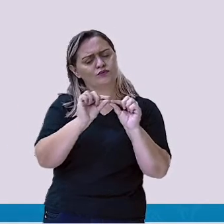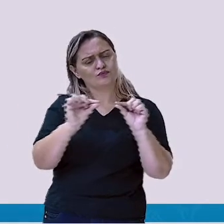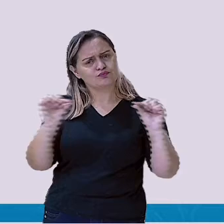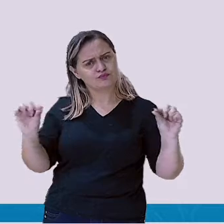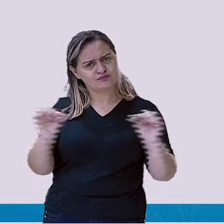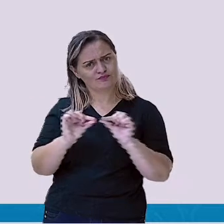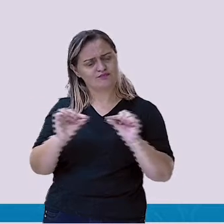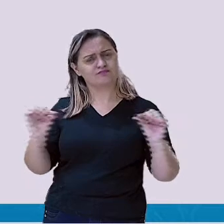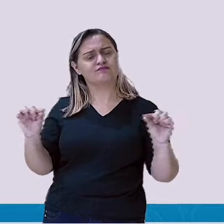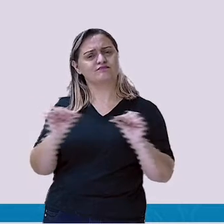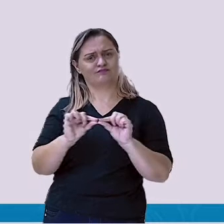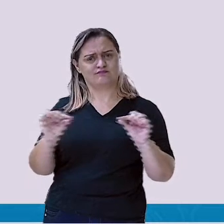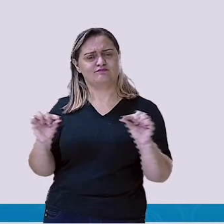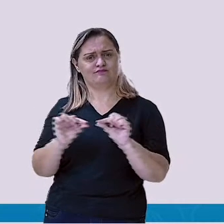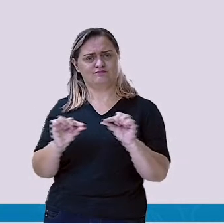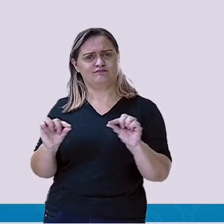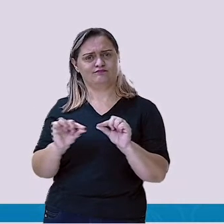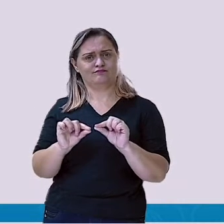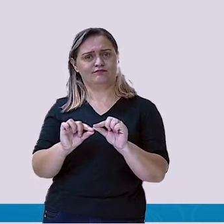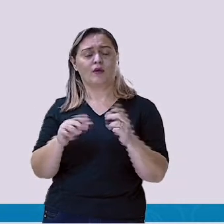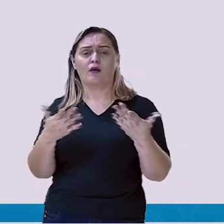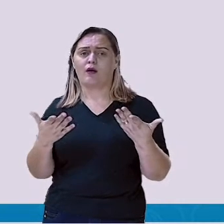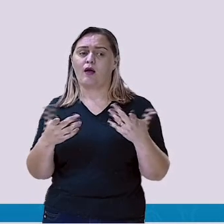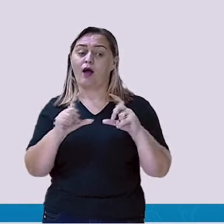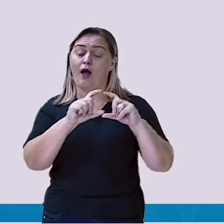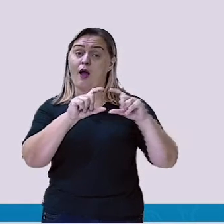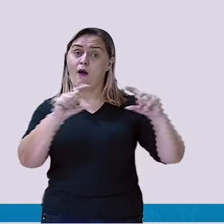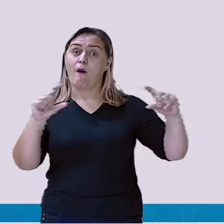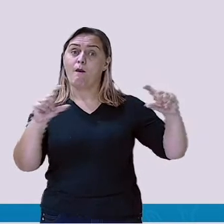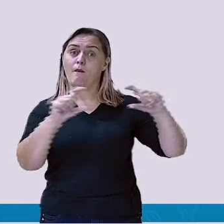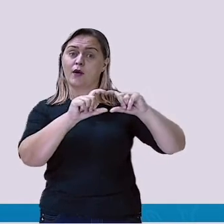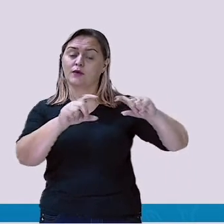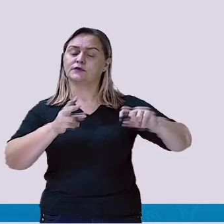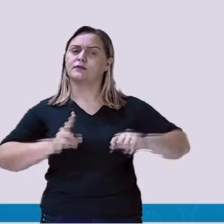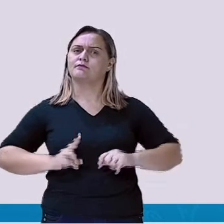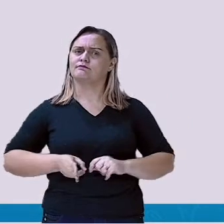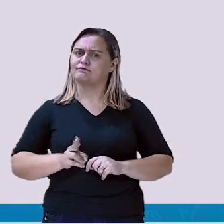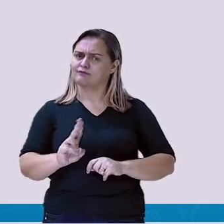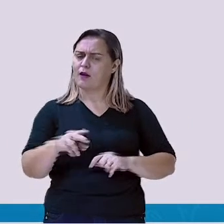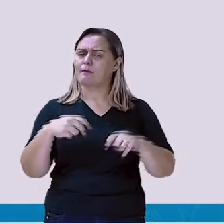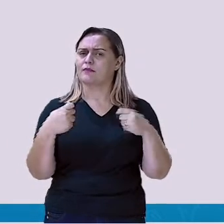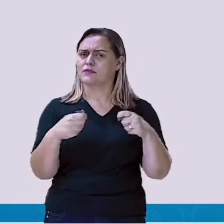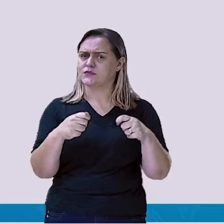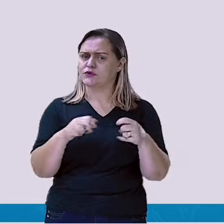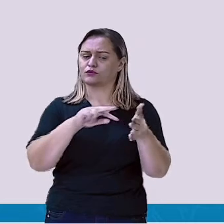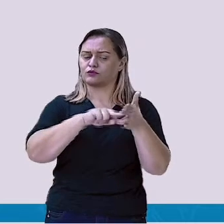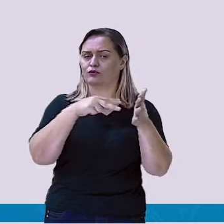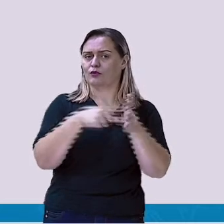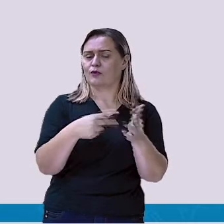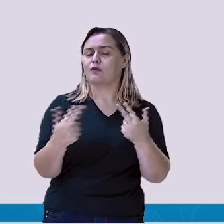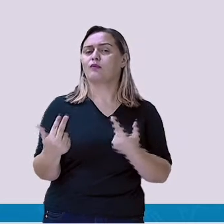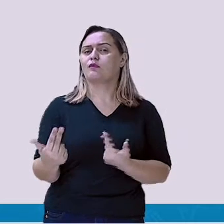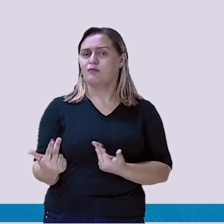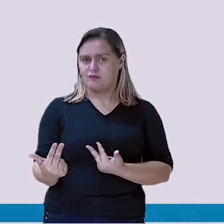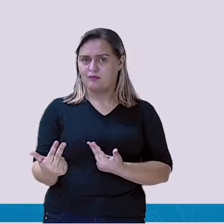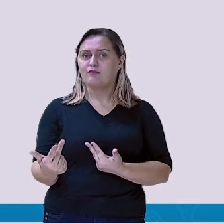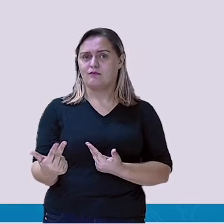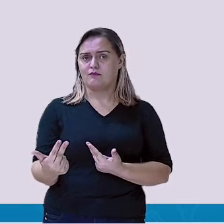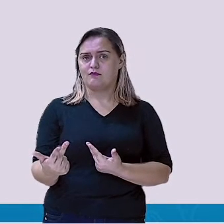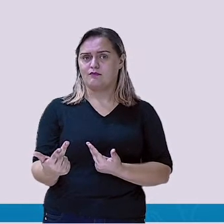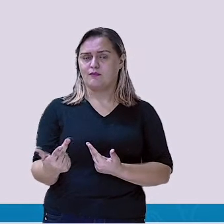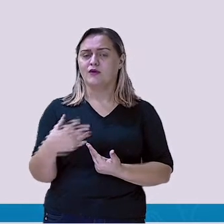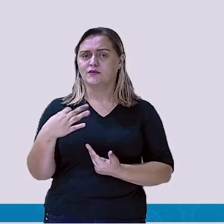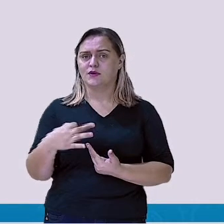Então, a frase ela não pode perder o significado, ela tem que ficar com o mesmo significado, ela tem que estar clara do mesmo